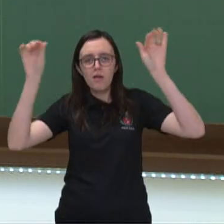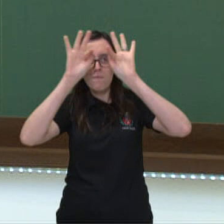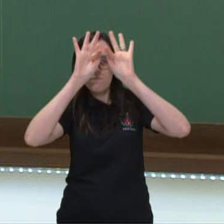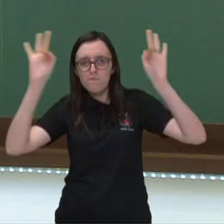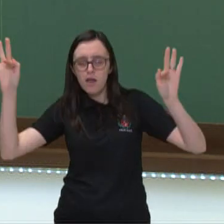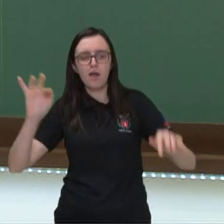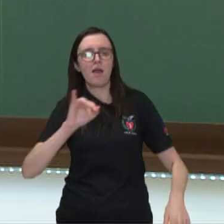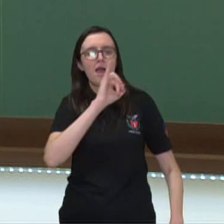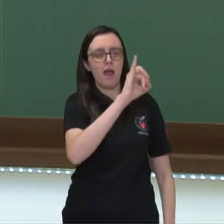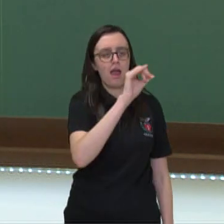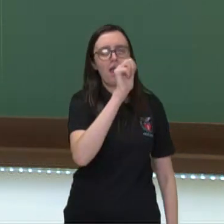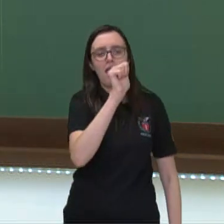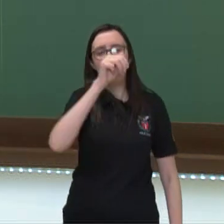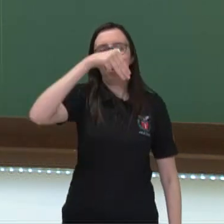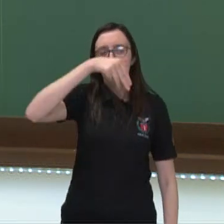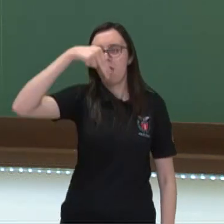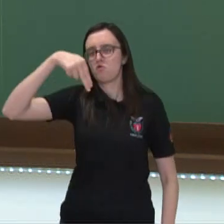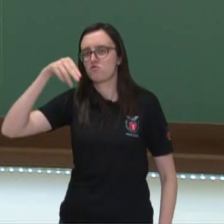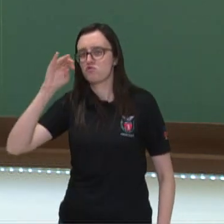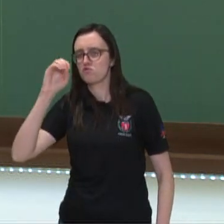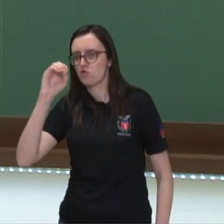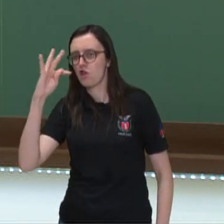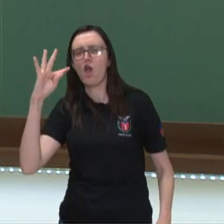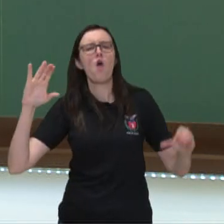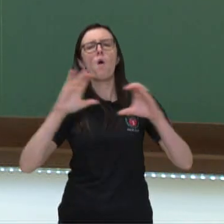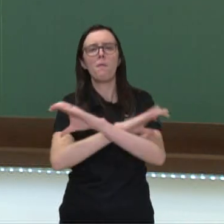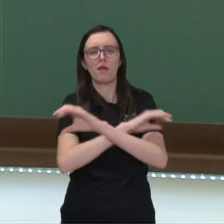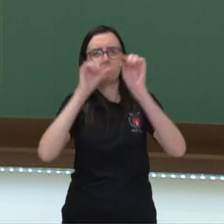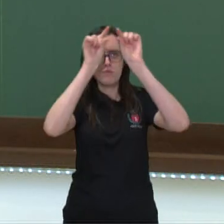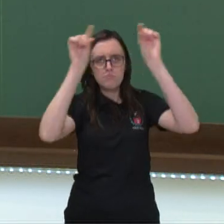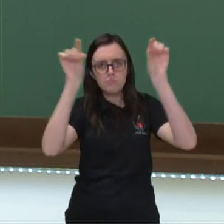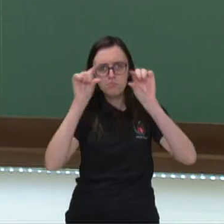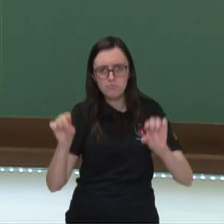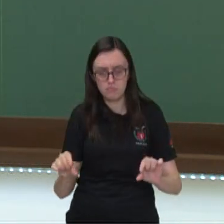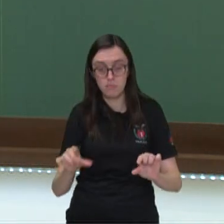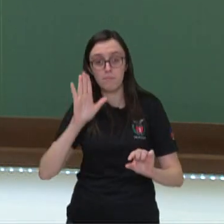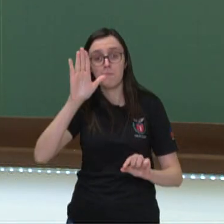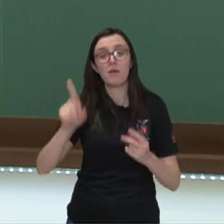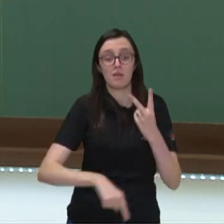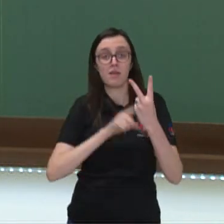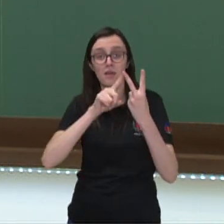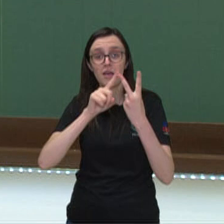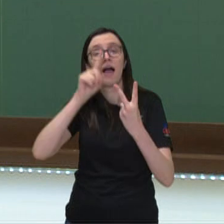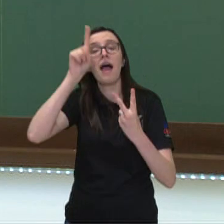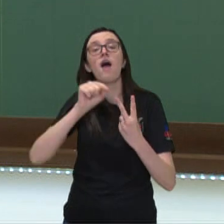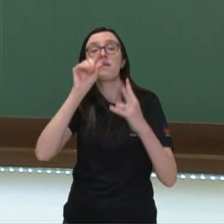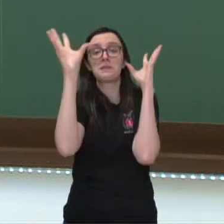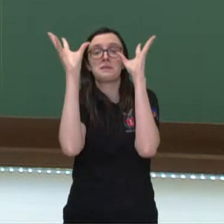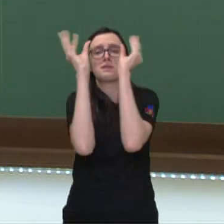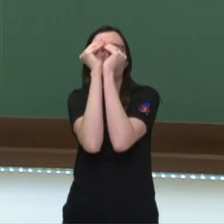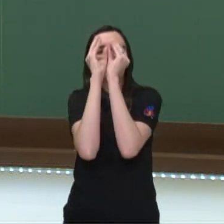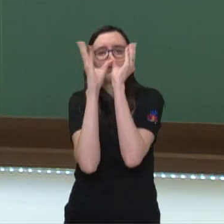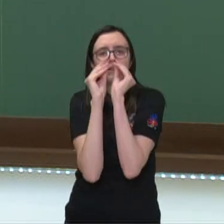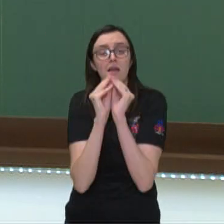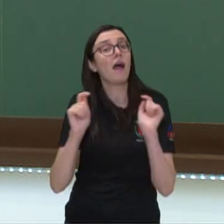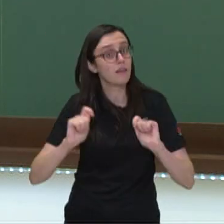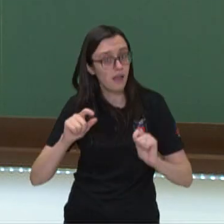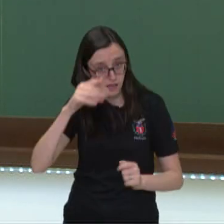not, you are not, he is not, sem abreviar. Ou eu posso juntar e